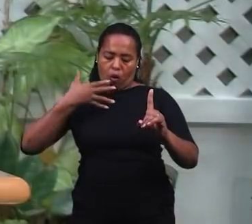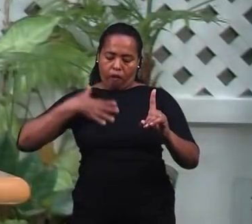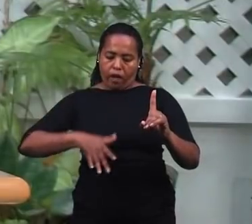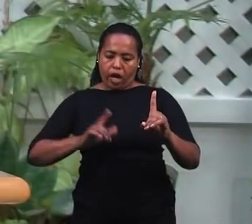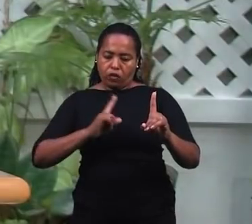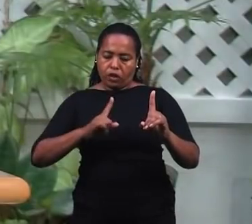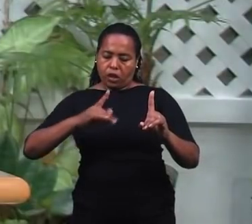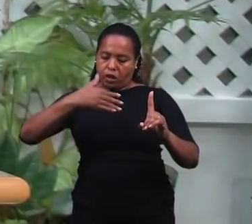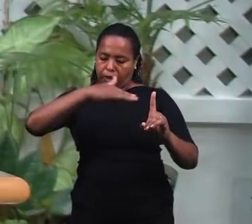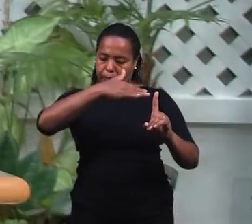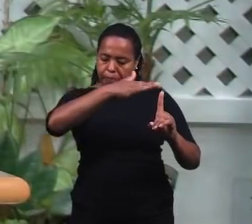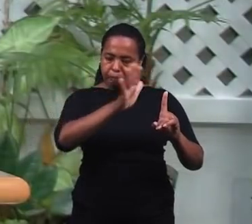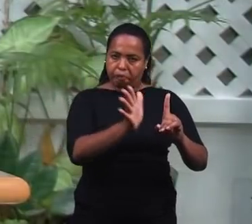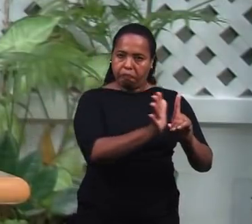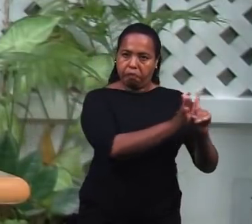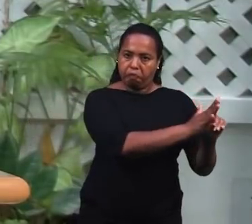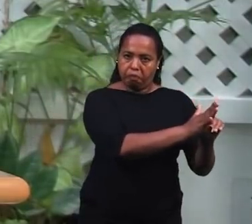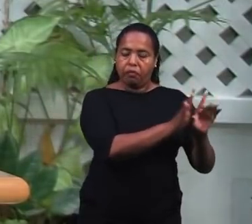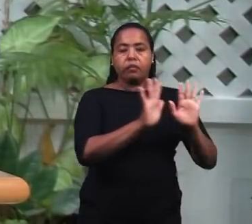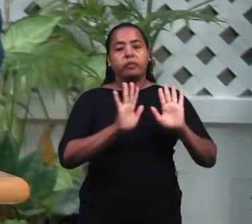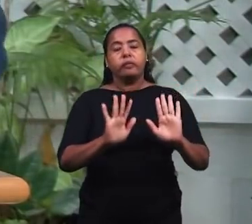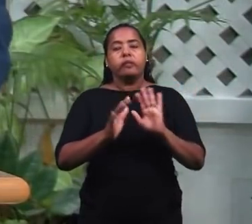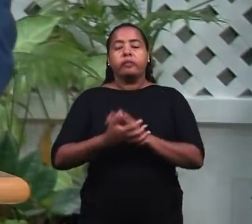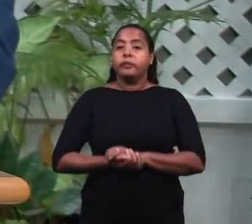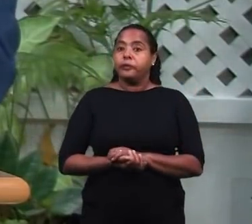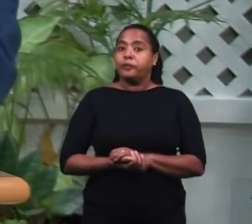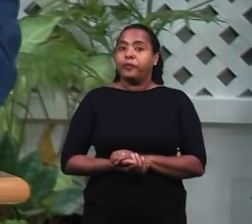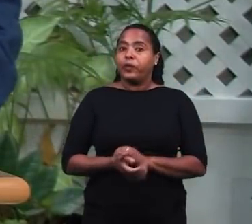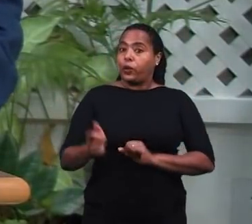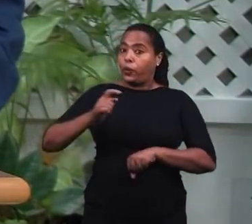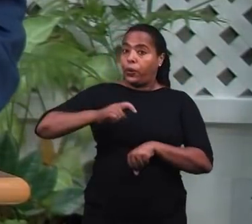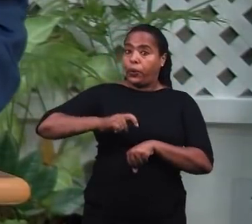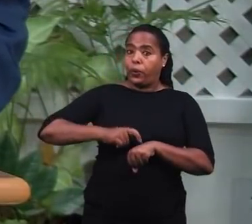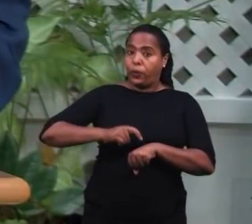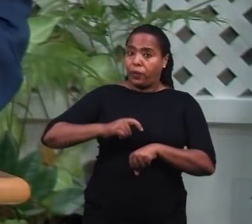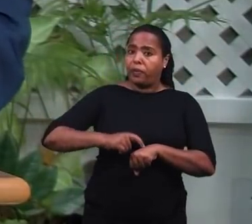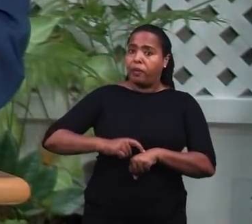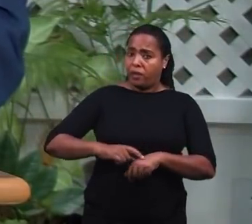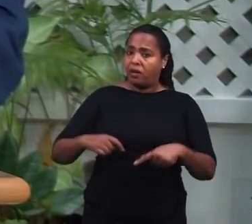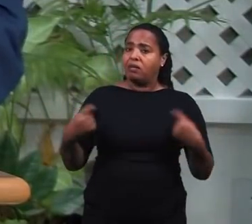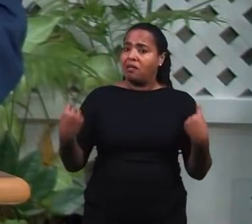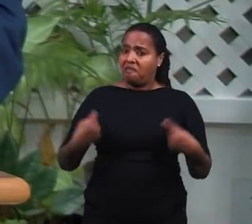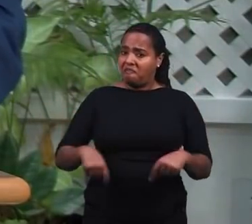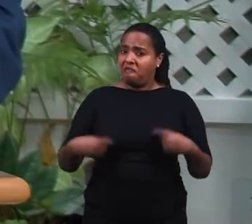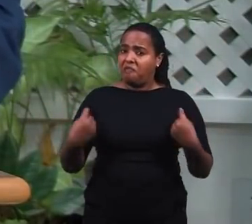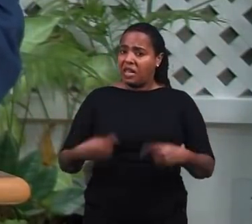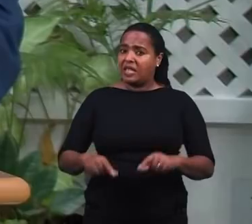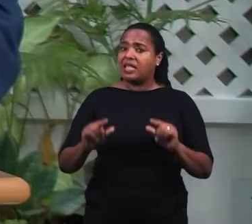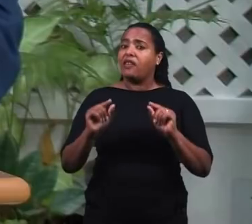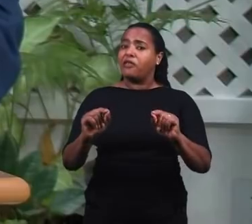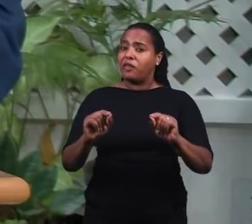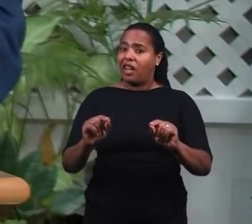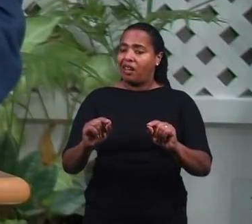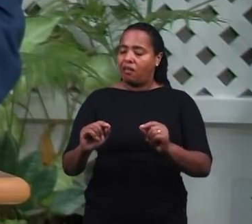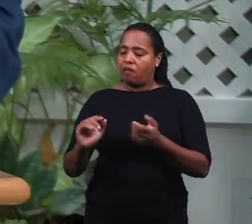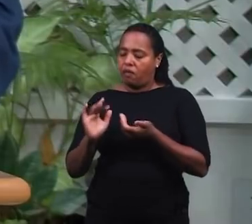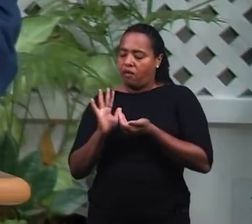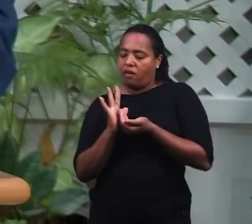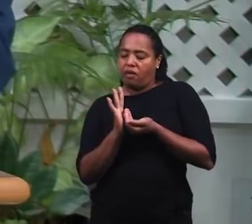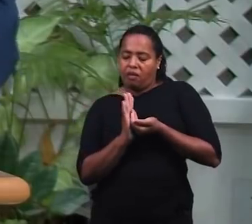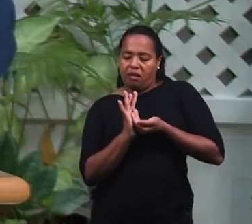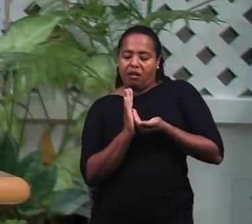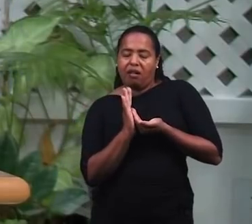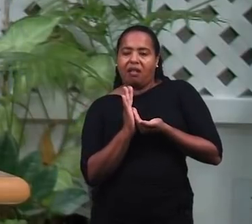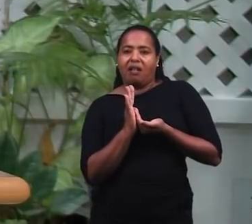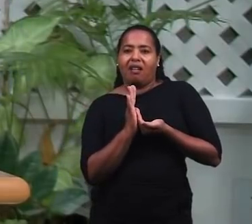fora, o povo existia lá fora. Mas na hora, o momento, tinha que ter a candeia